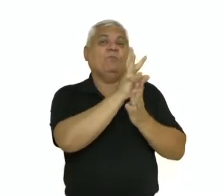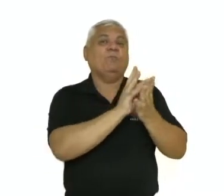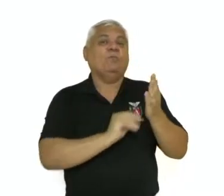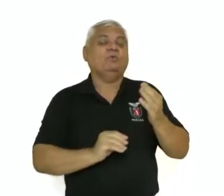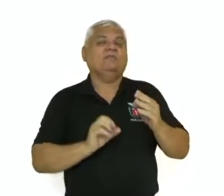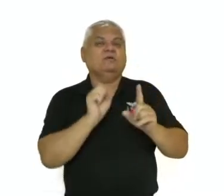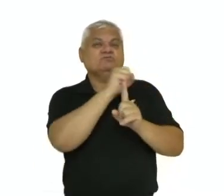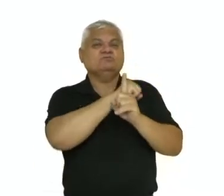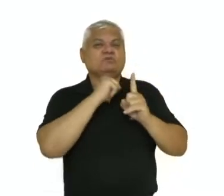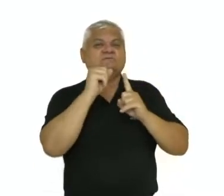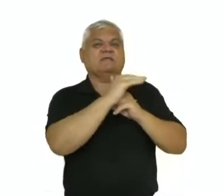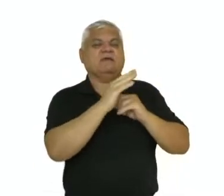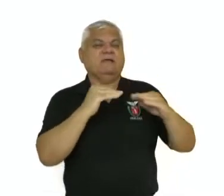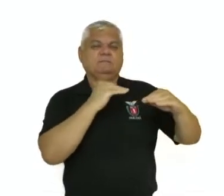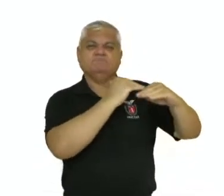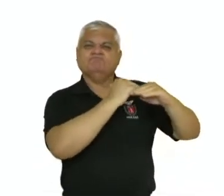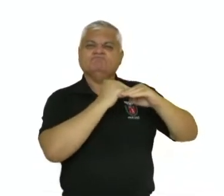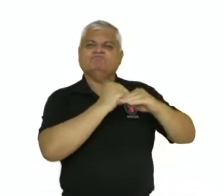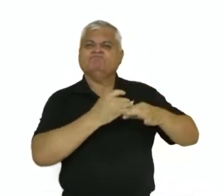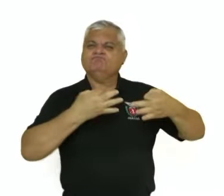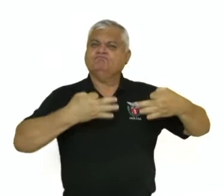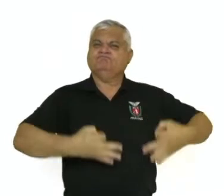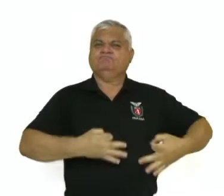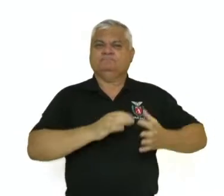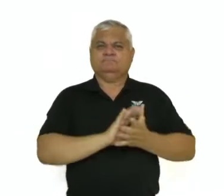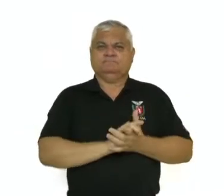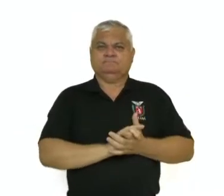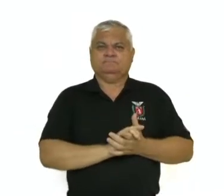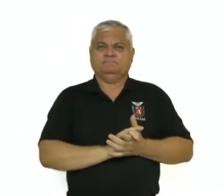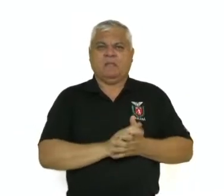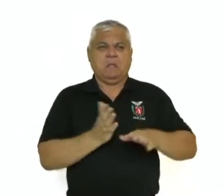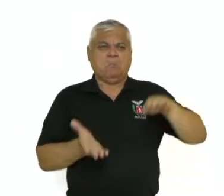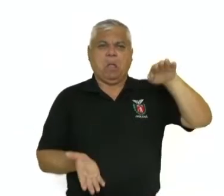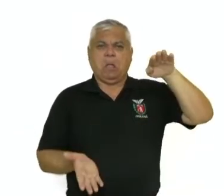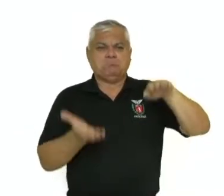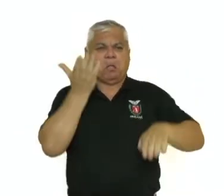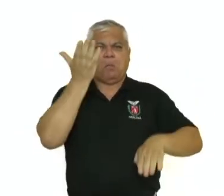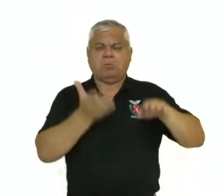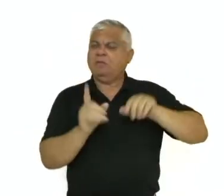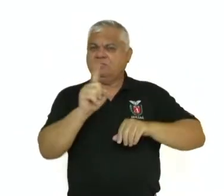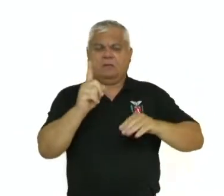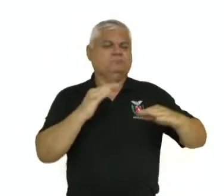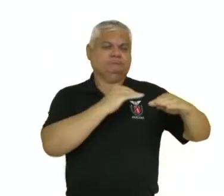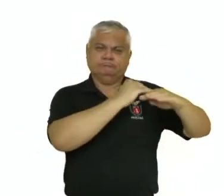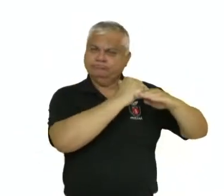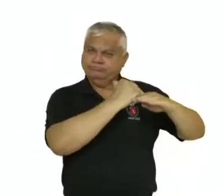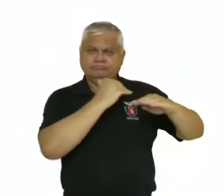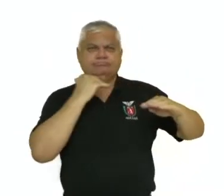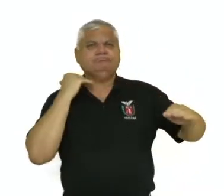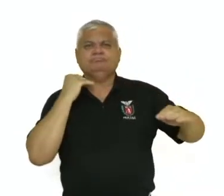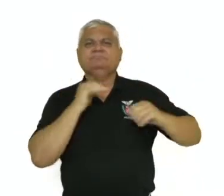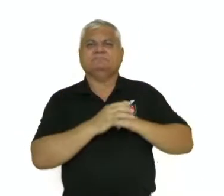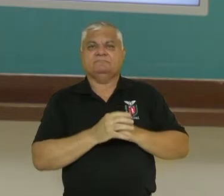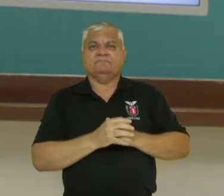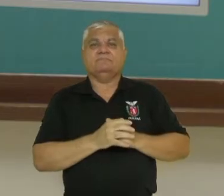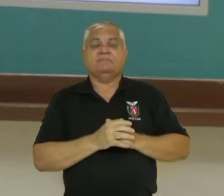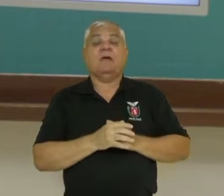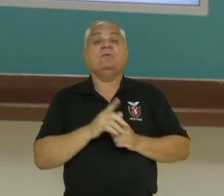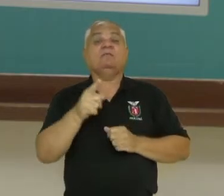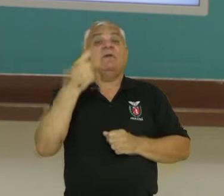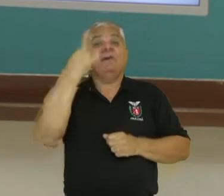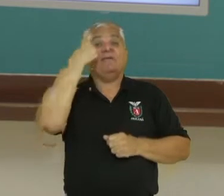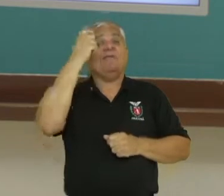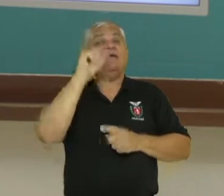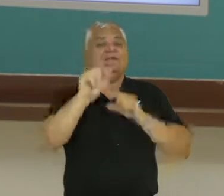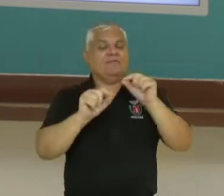justa, para extinguir a sociedade de classes, na qual os capitalistas exploram os trabalhadores. Os ideais